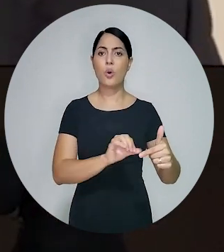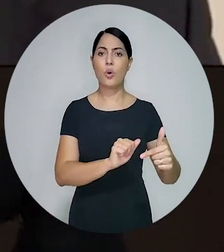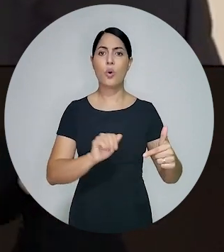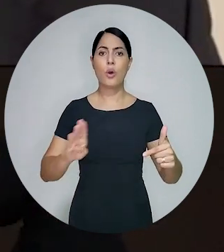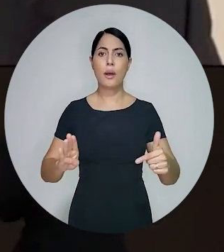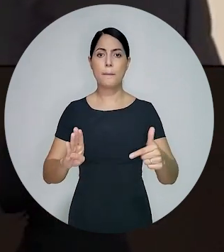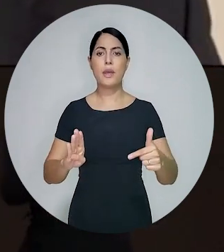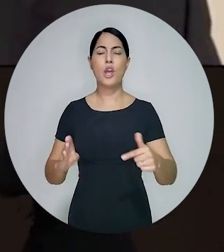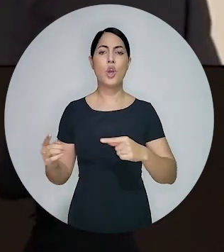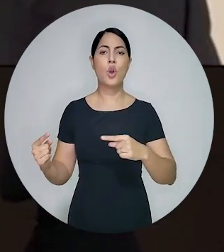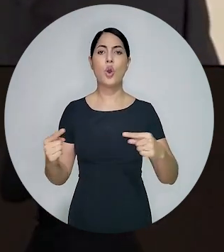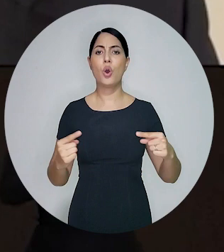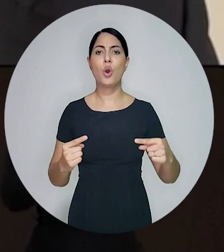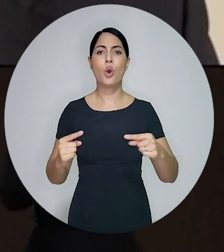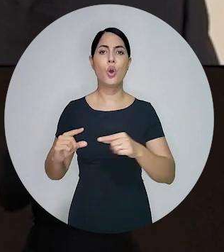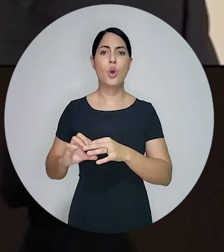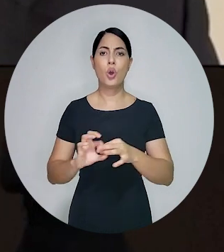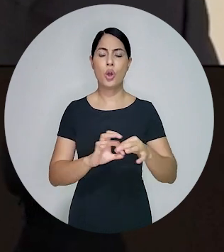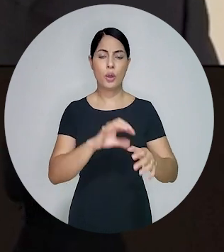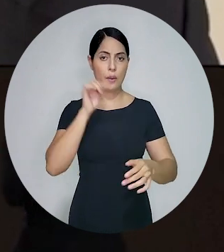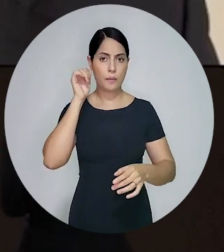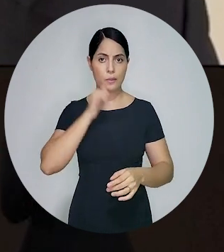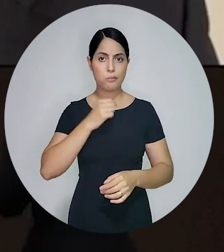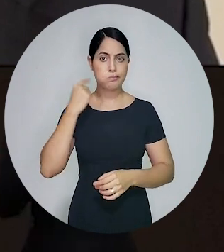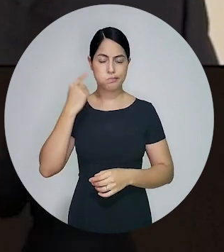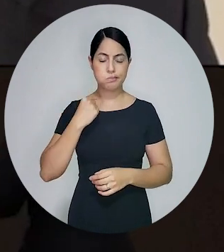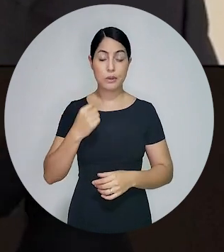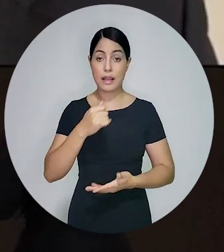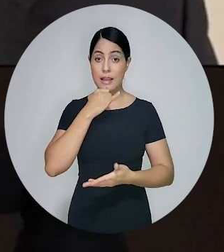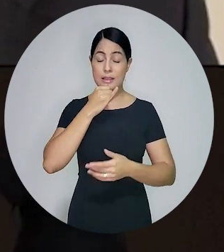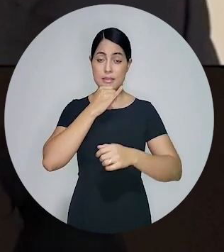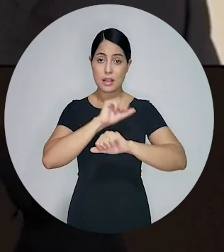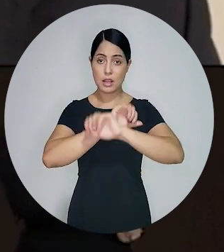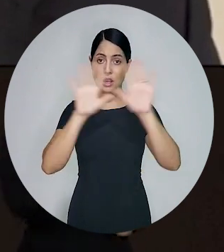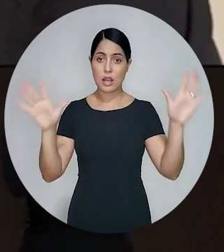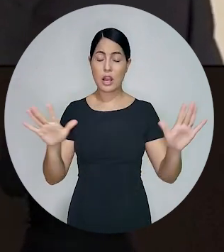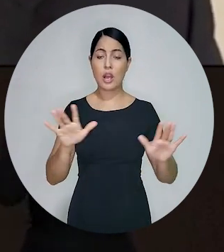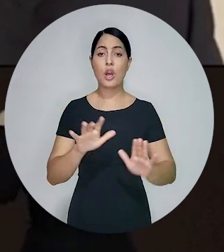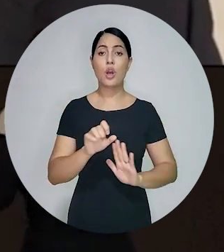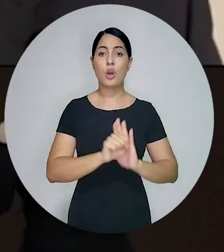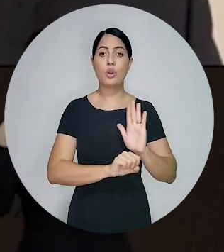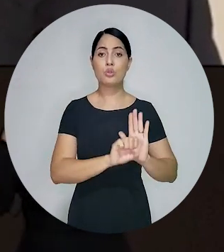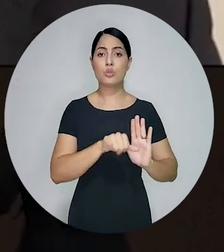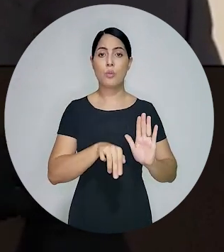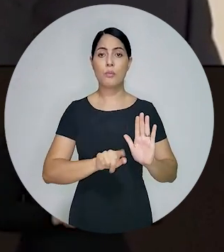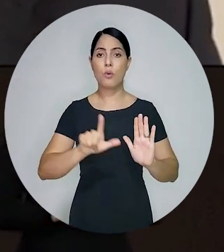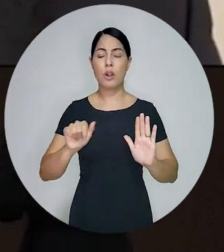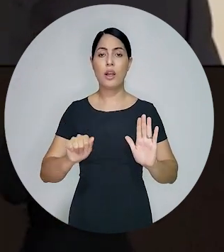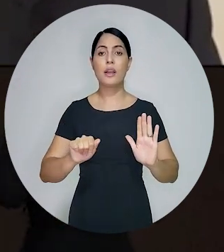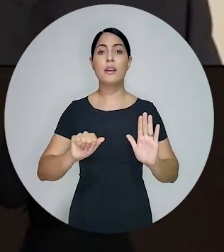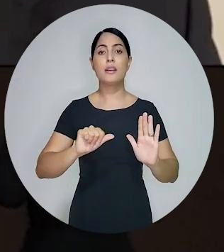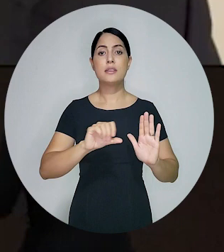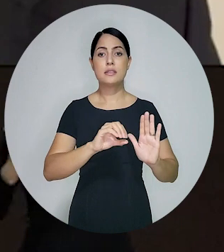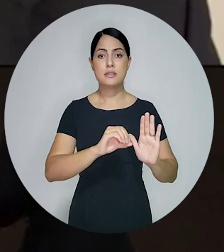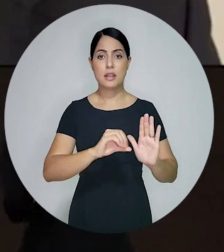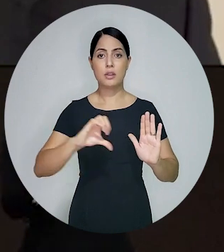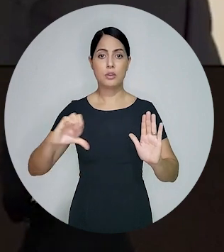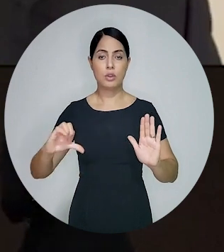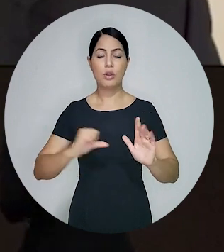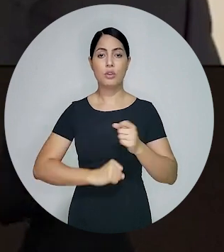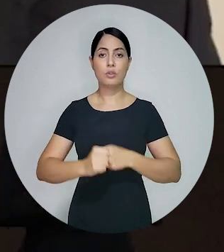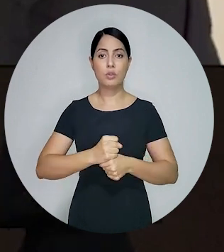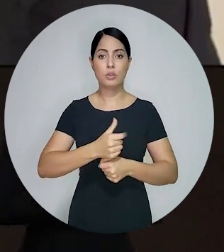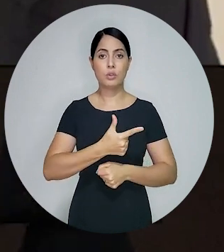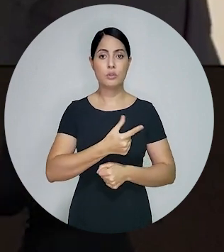importantes medidas internas para contribuir com o fim da discriminação contra as mulheres advogadas. Por exemplo, a aprovação da súmula